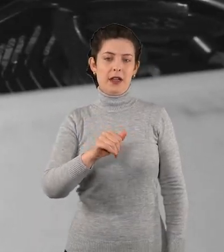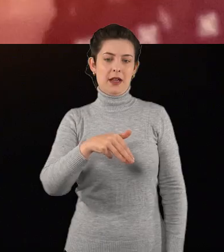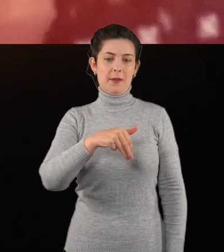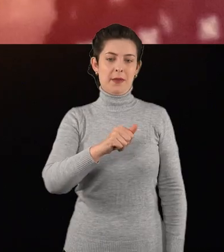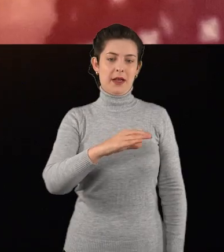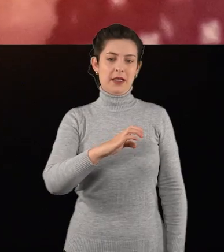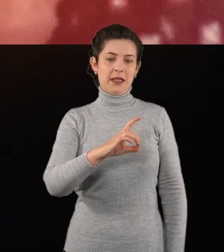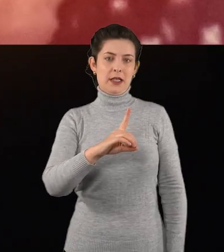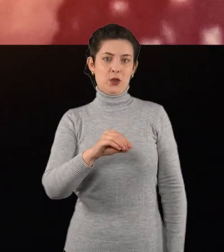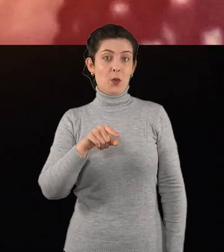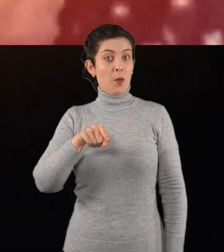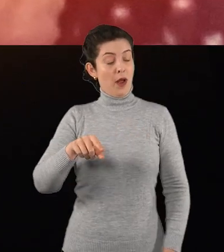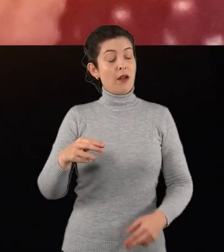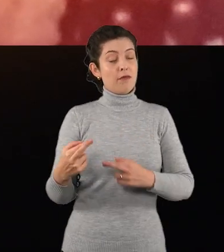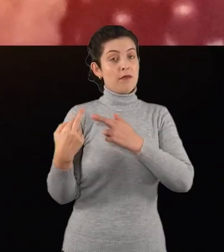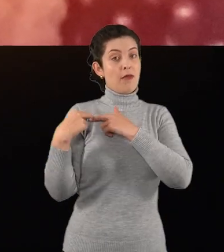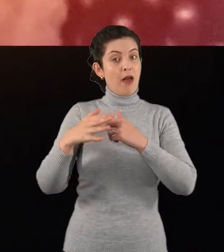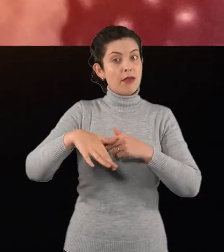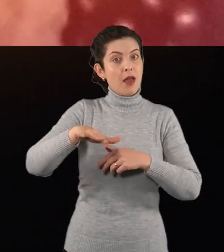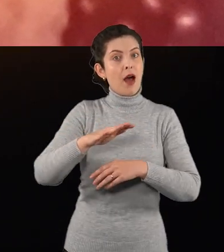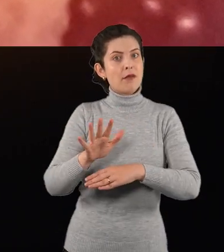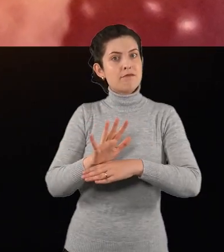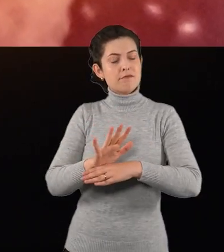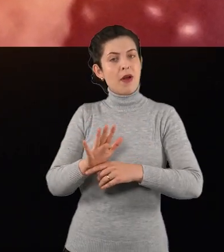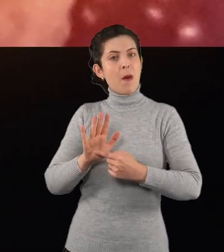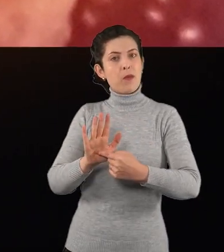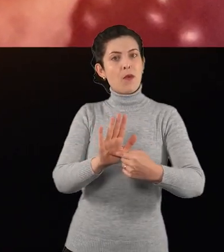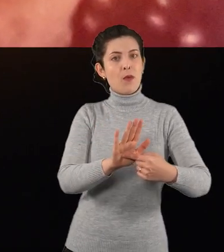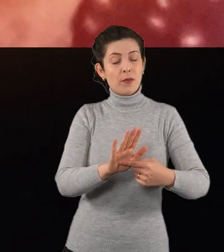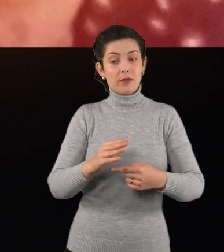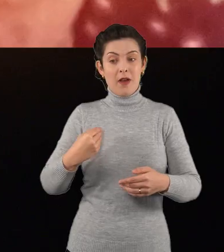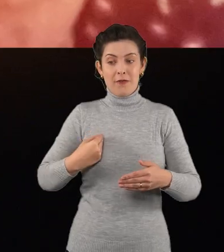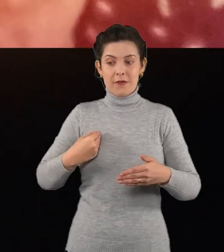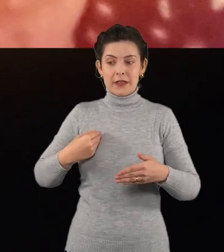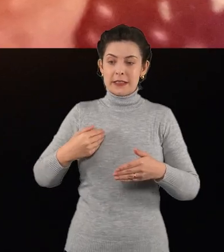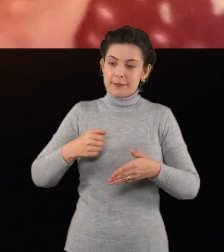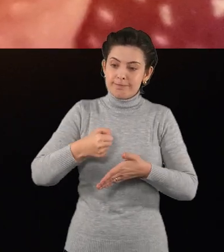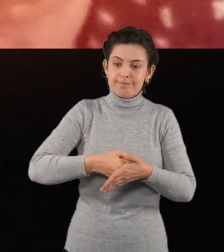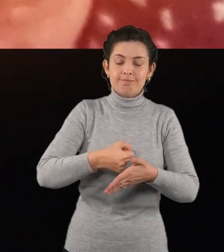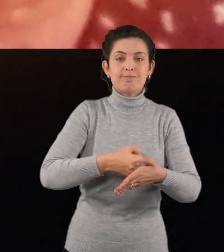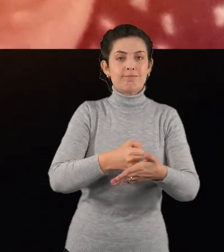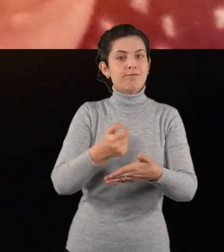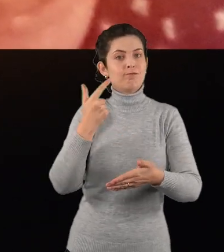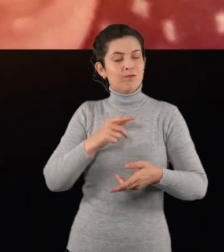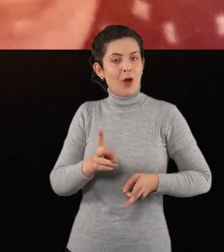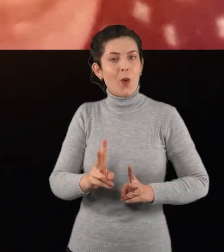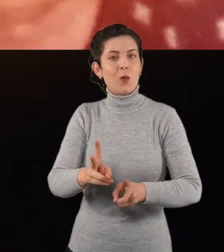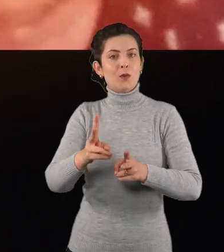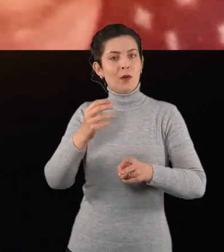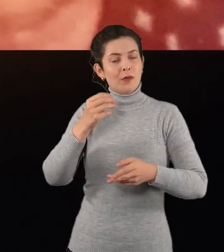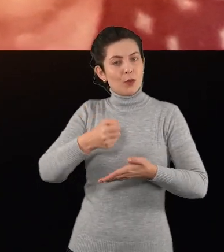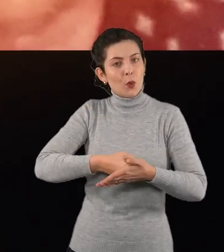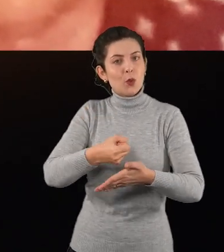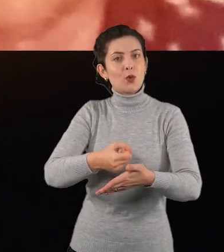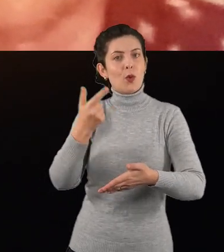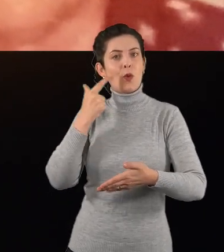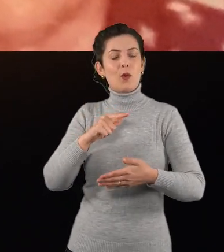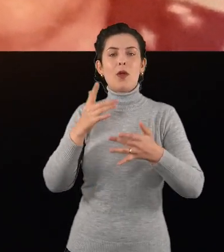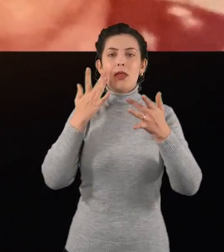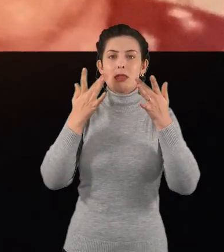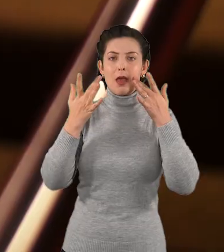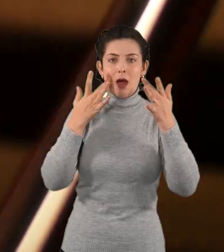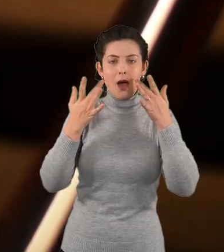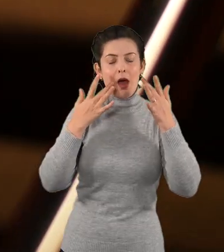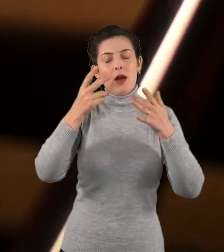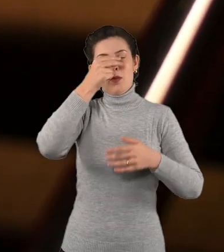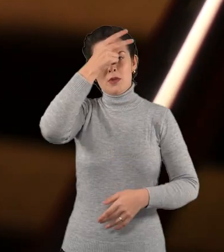um empresário do ramo da exibição cinematográfica, e que no final da sua vida travou uma batalha para manter em pé o Cine Teatro